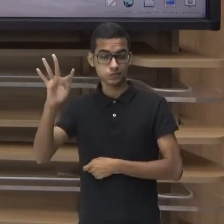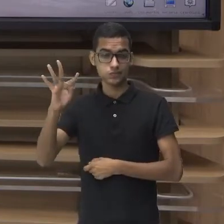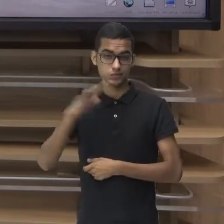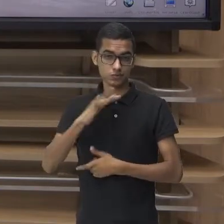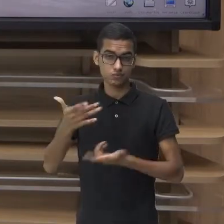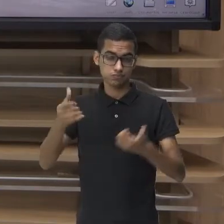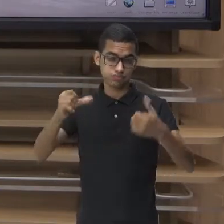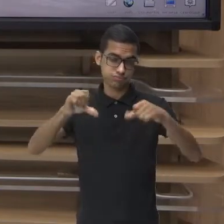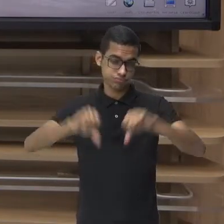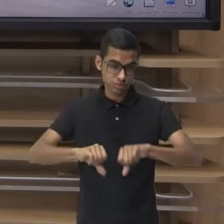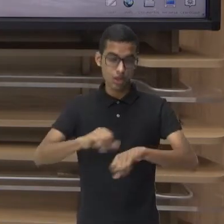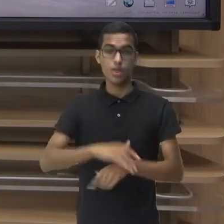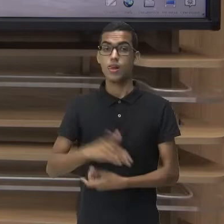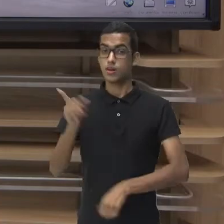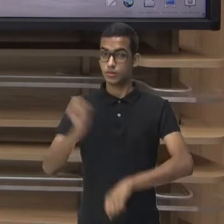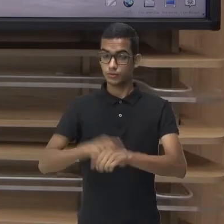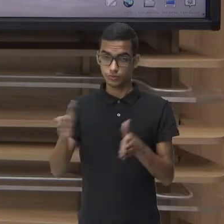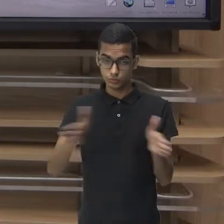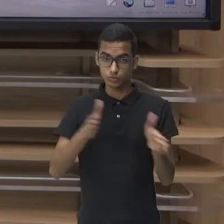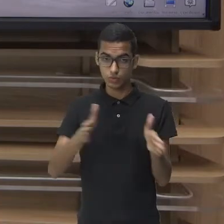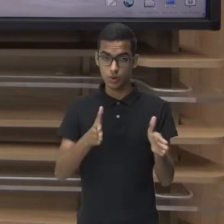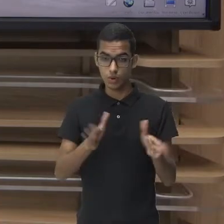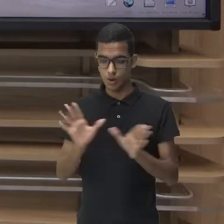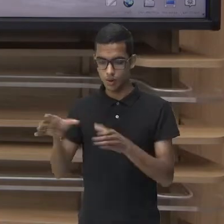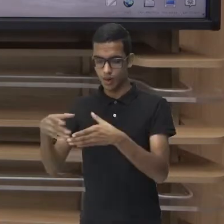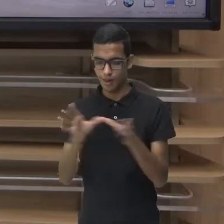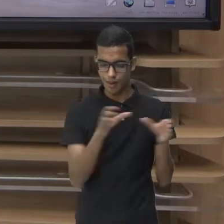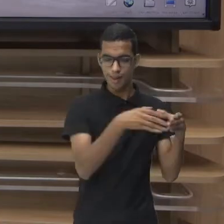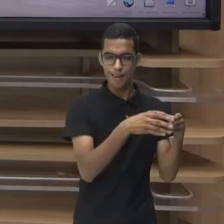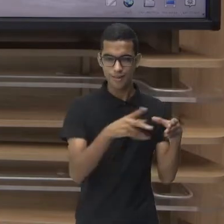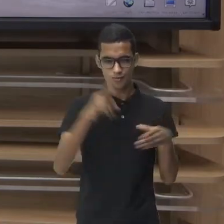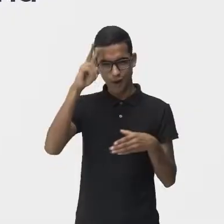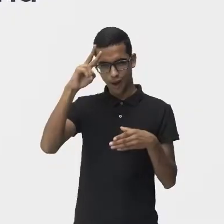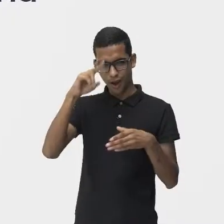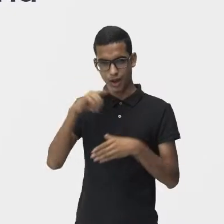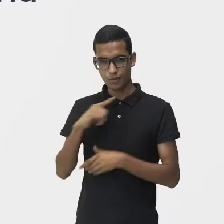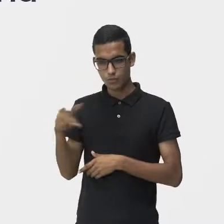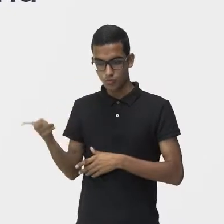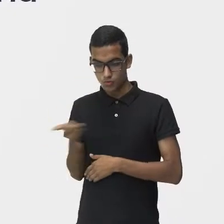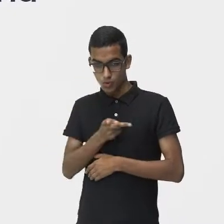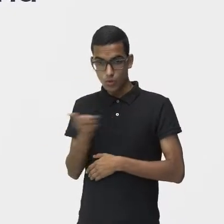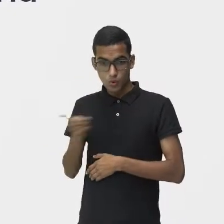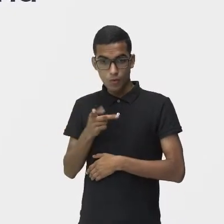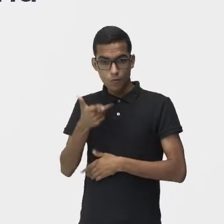nesse primeiro momento, jacobinos e girondinos iriam buscar,